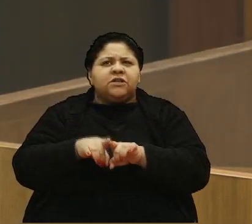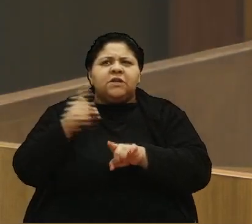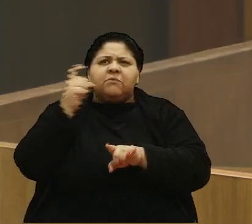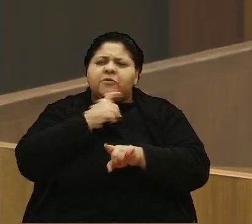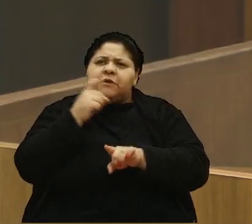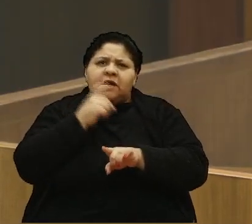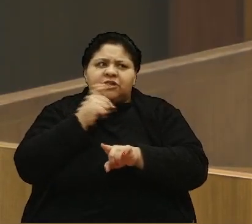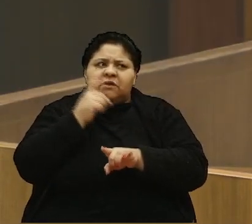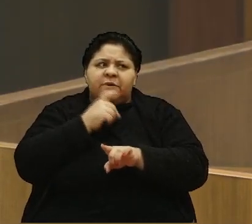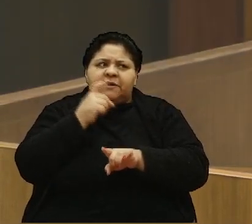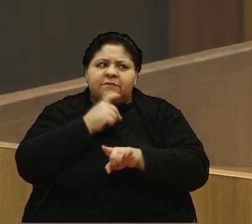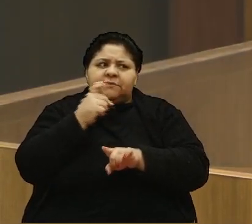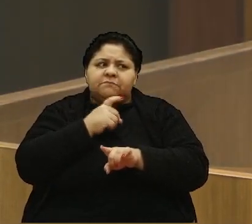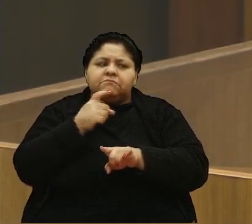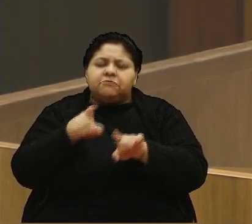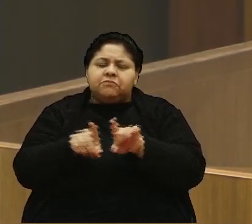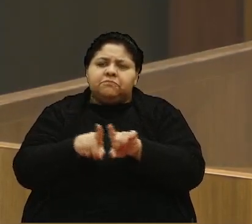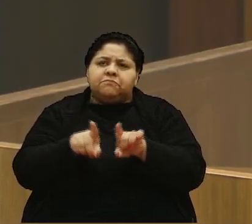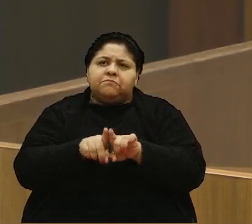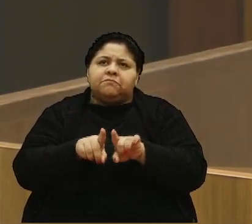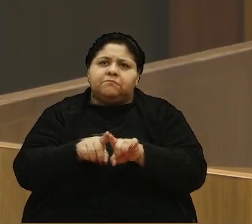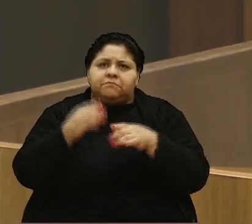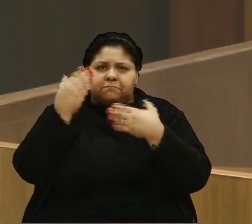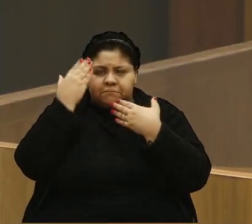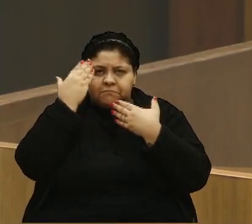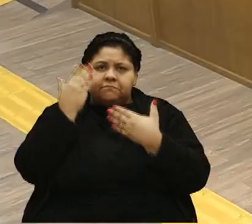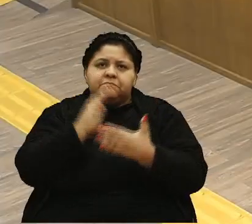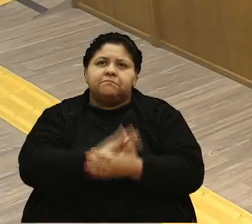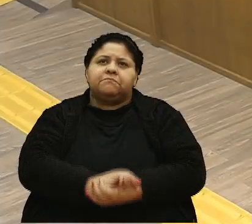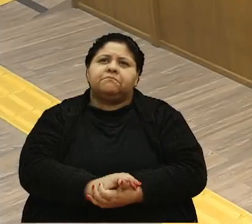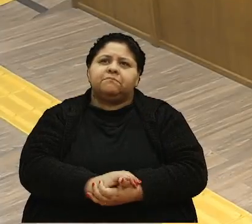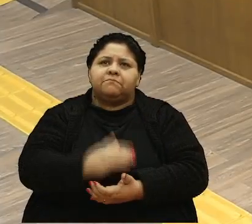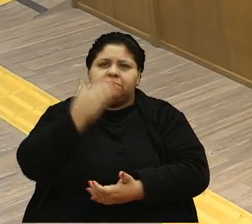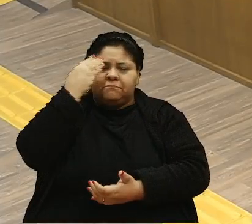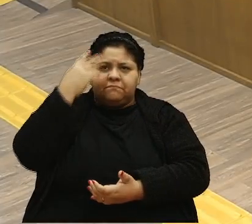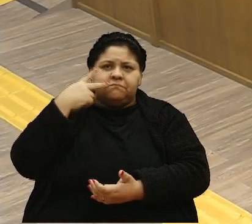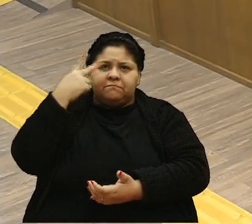LinkedIn e, claro, o site aqui da TV Câmara. Meu muito obrigado. Obrigado, vereador Juliano Valim.